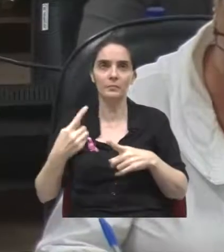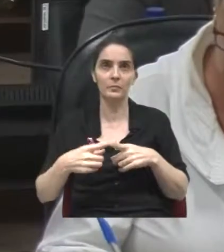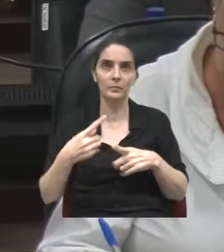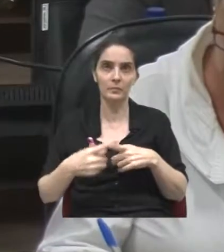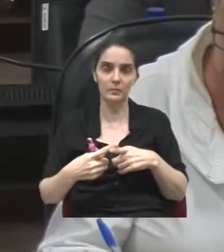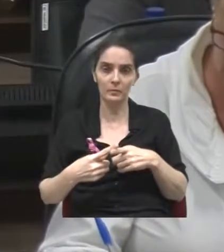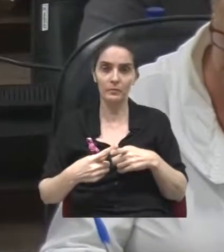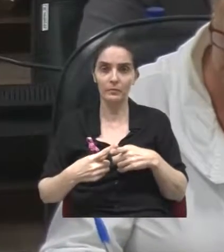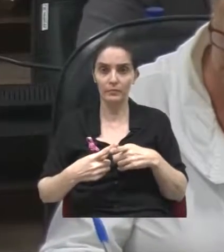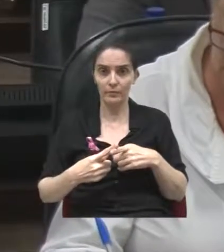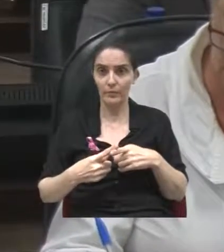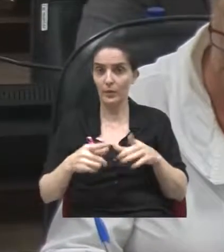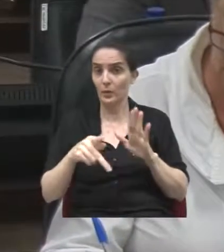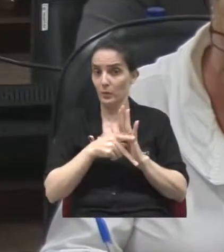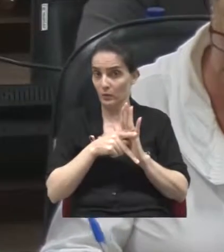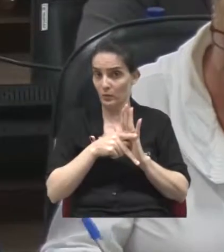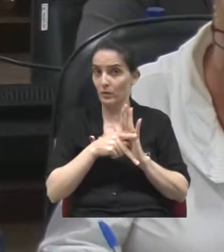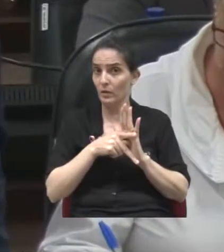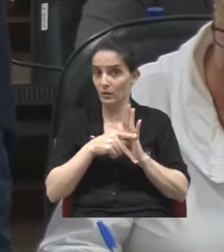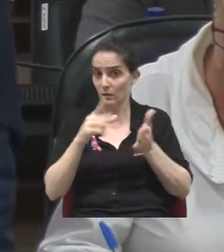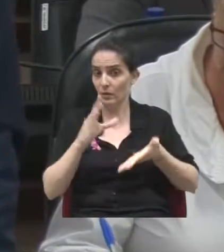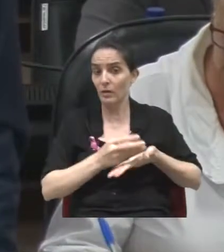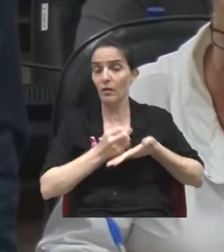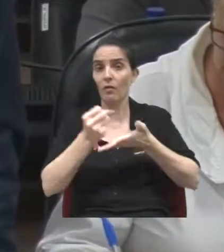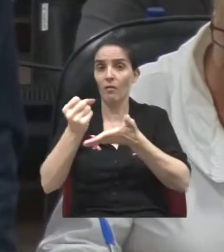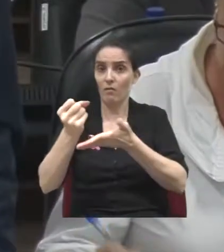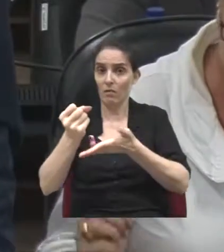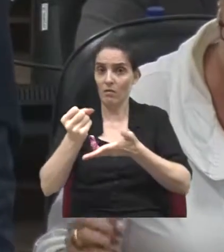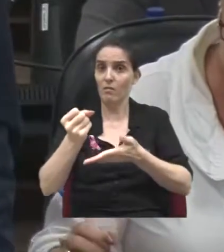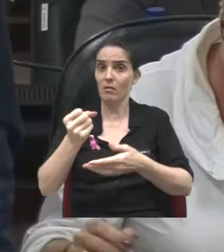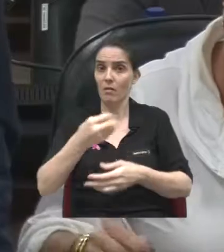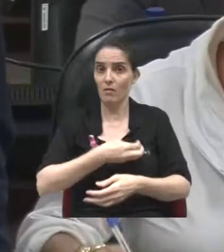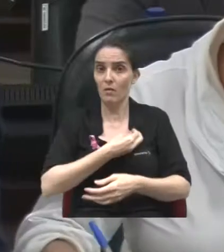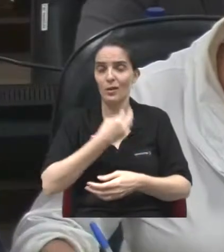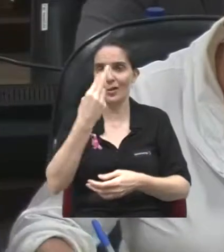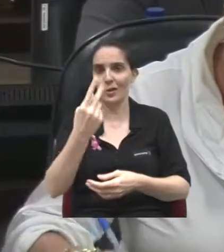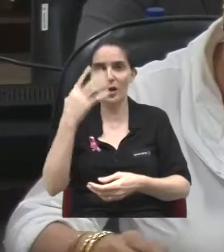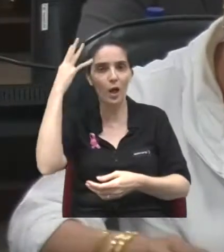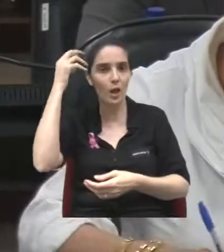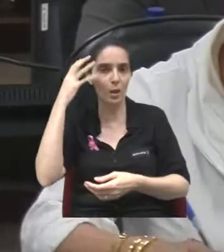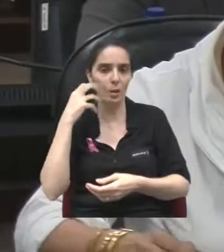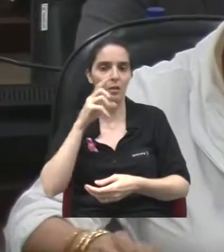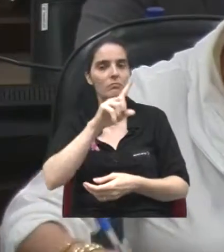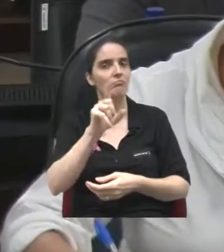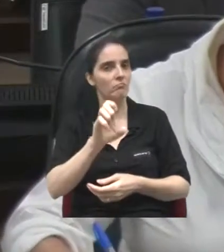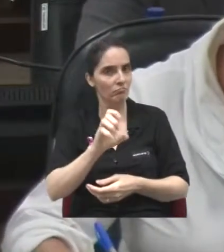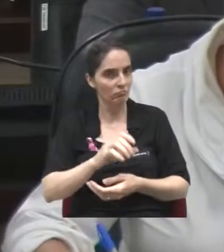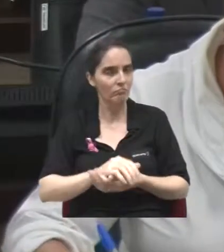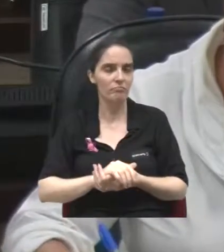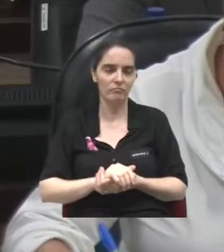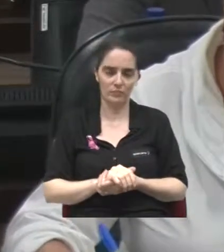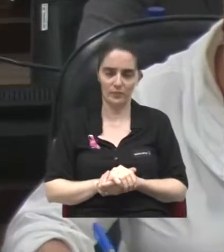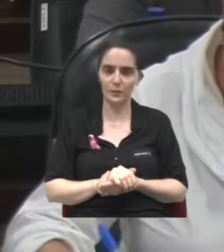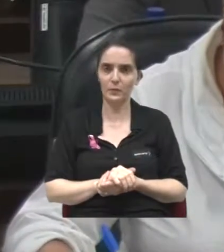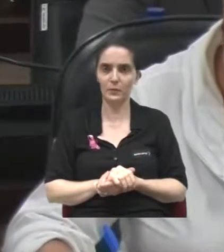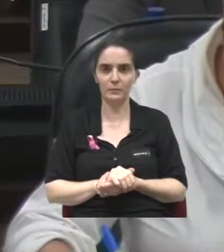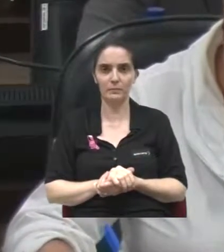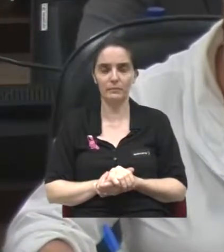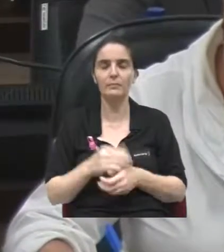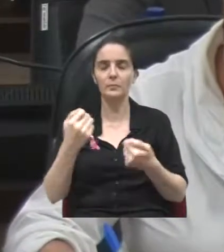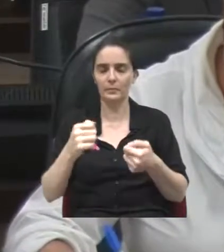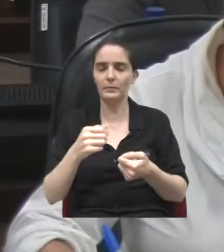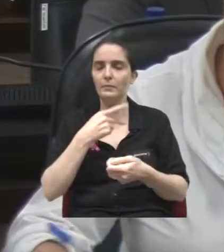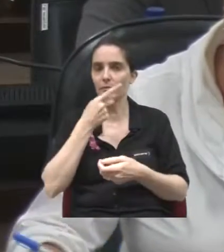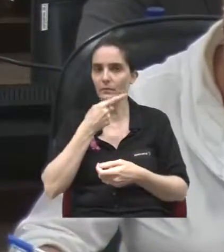vidas através do seu projeto. Assim como a Lubogo, salvar vidas através do projeto dela. Então, não posso deixar de falar quando